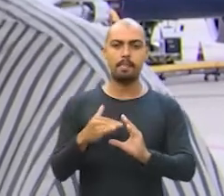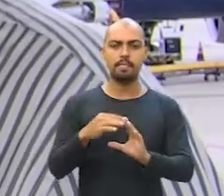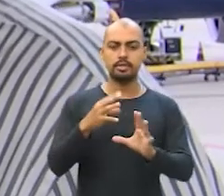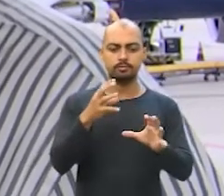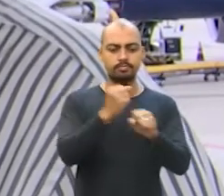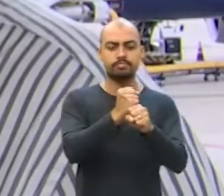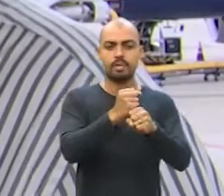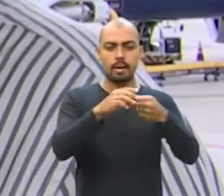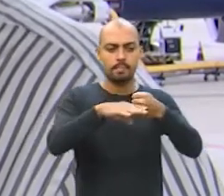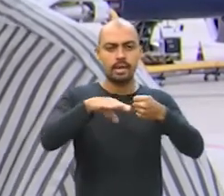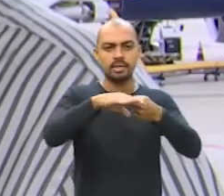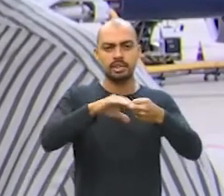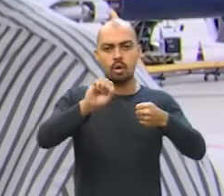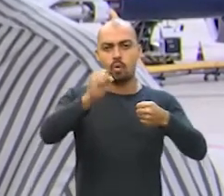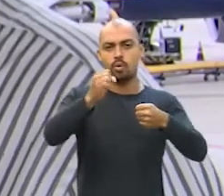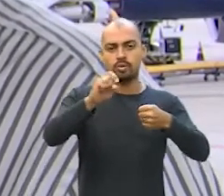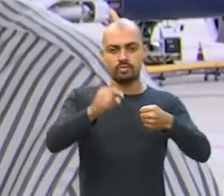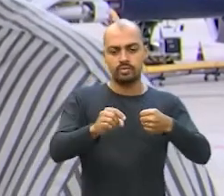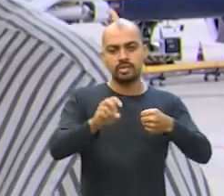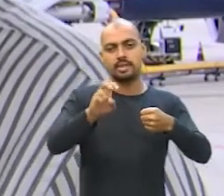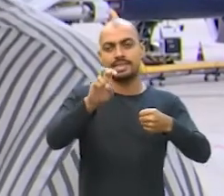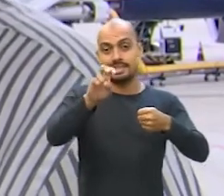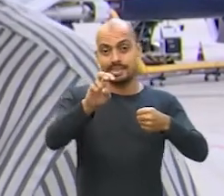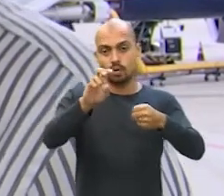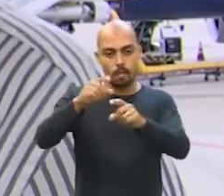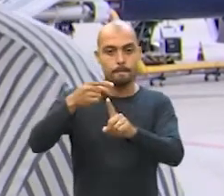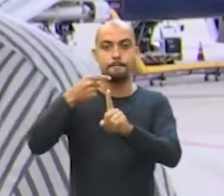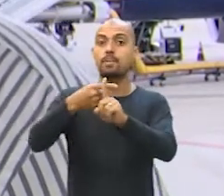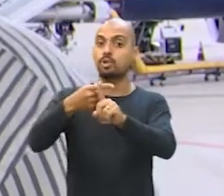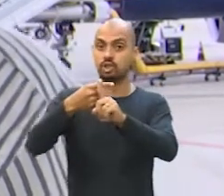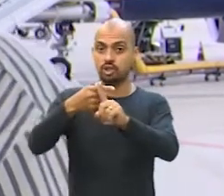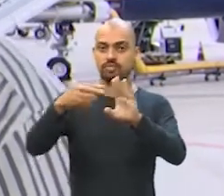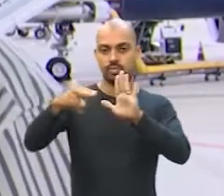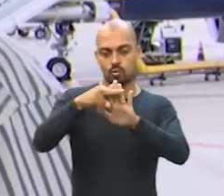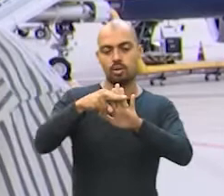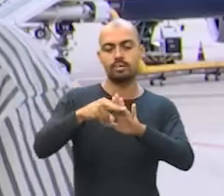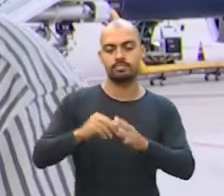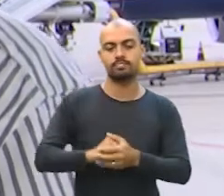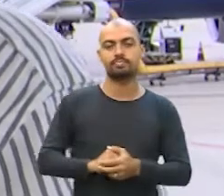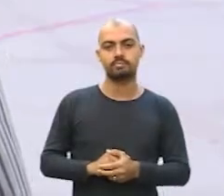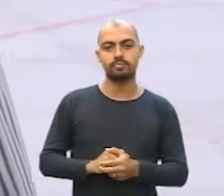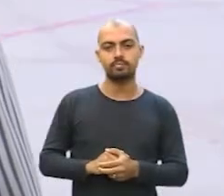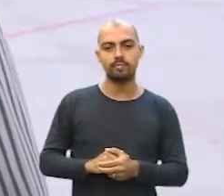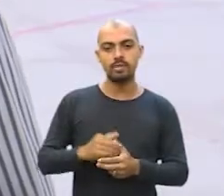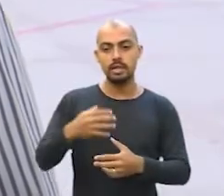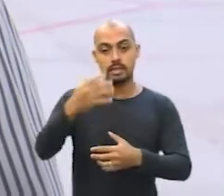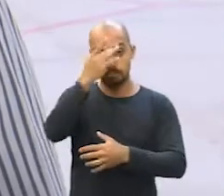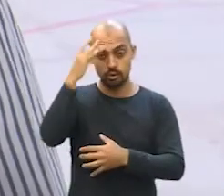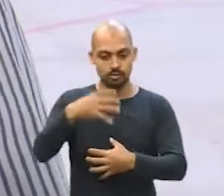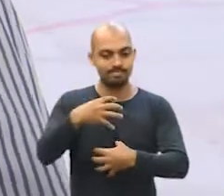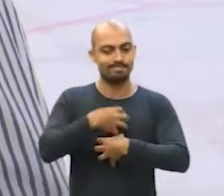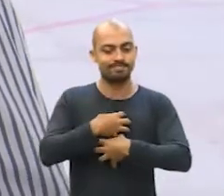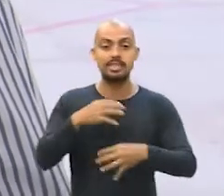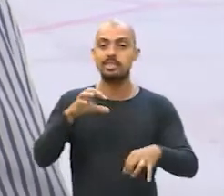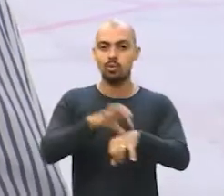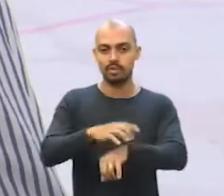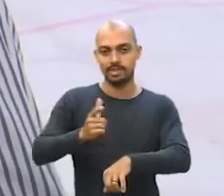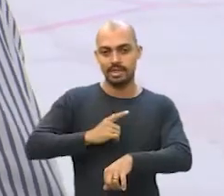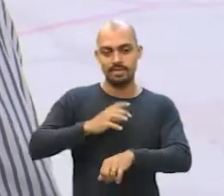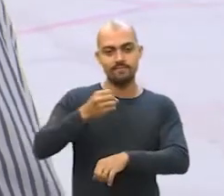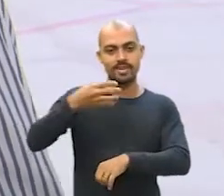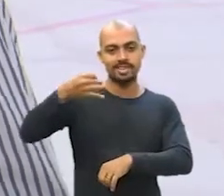muito favorável, a nossa média está em cima de 8,5% de nota positiva, tá? Os passageiros se